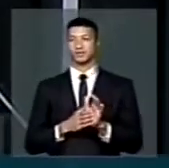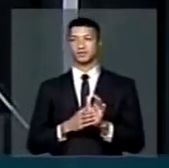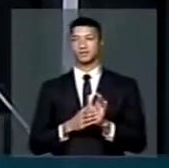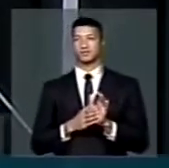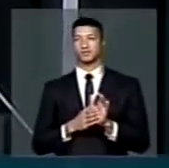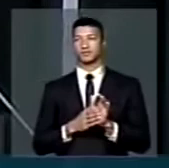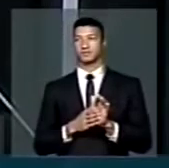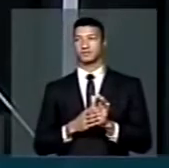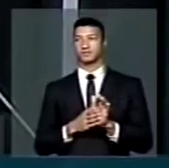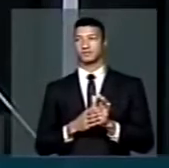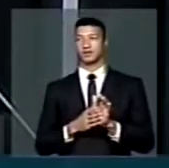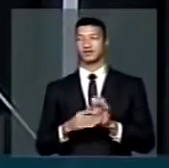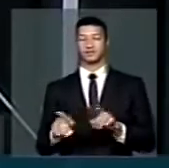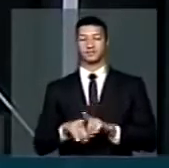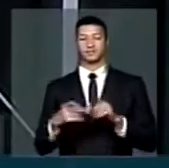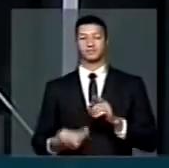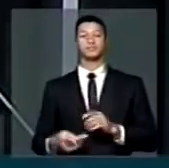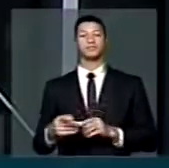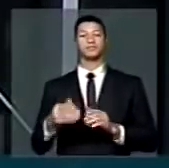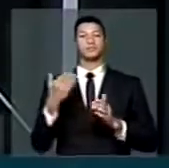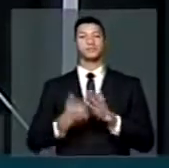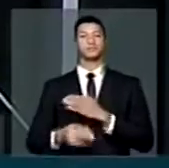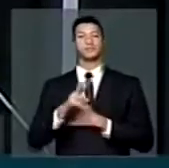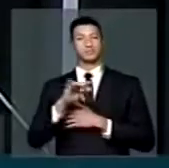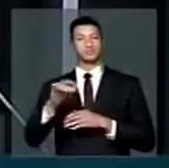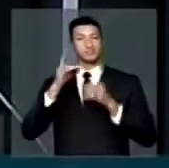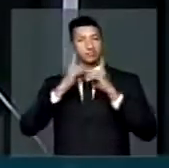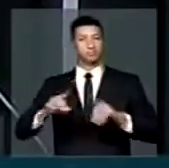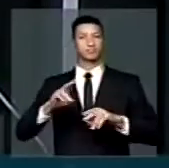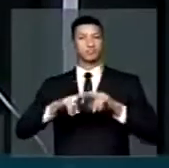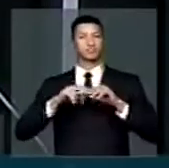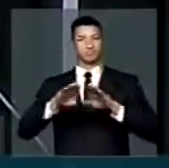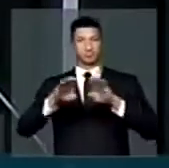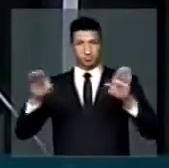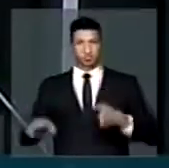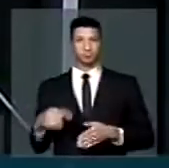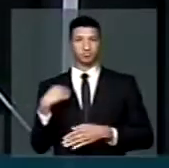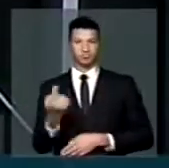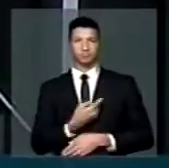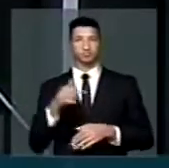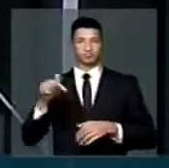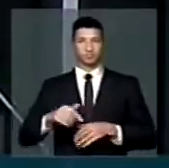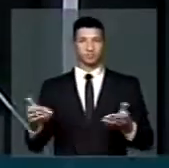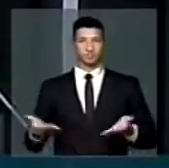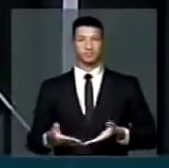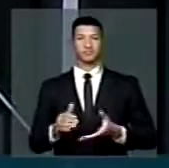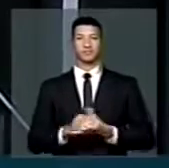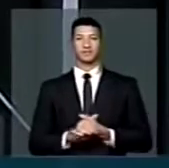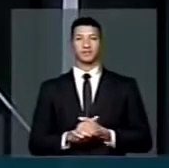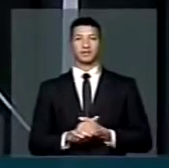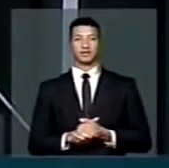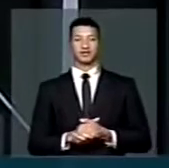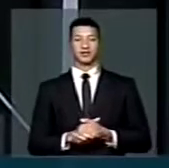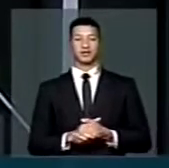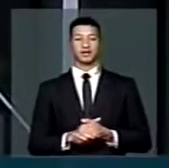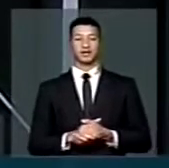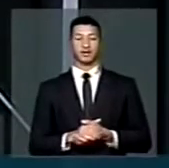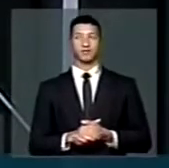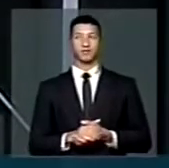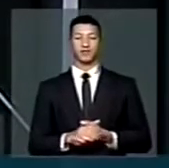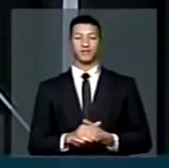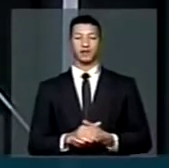concordar, a perda será declarada pela mesa e não passará pelo plenário nas seguintes